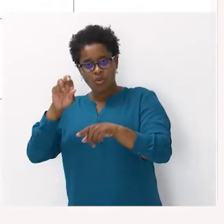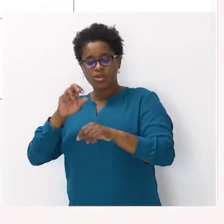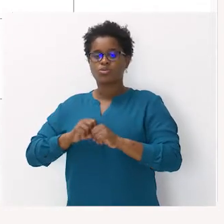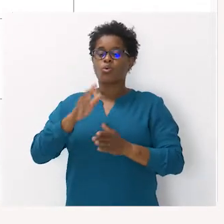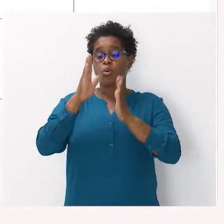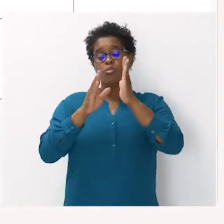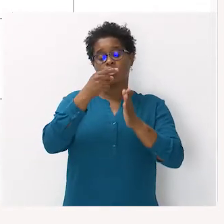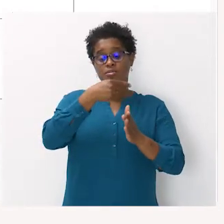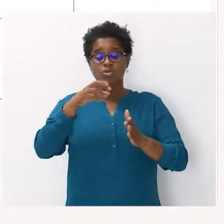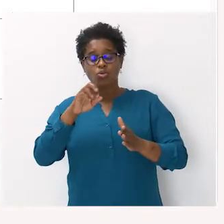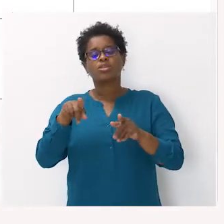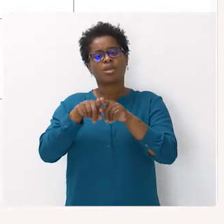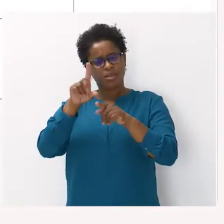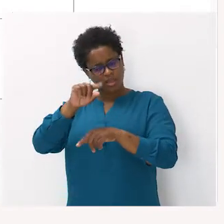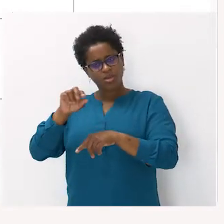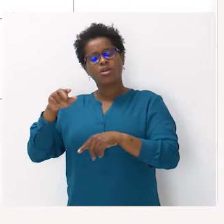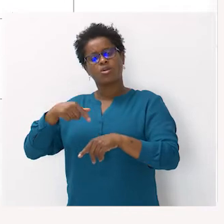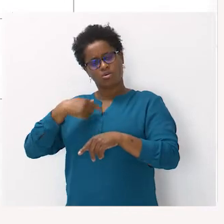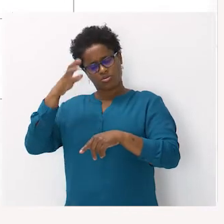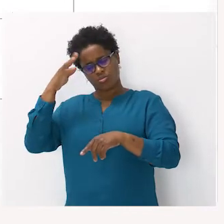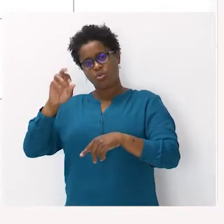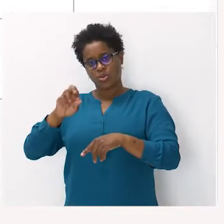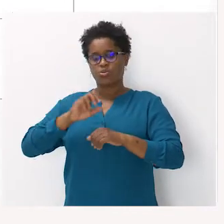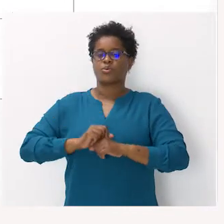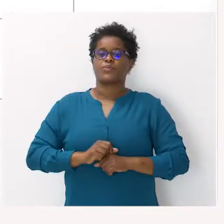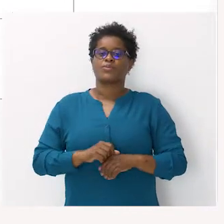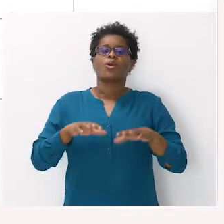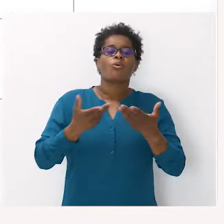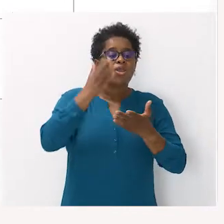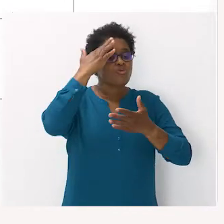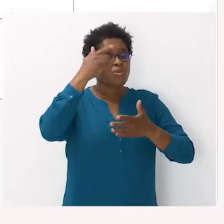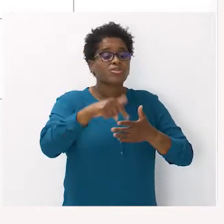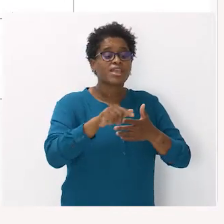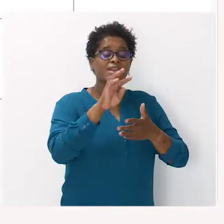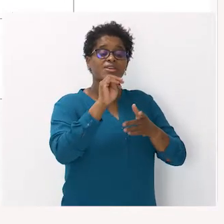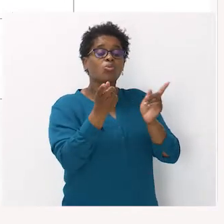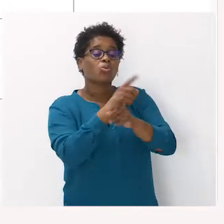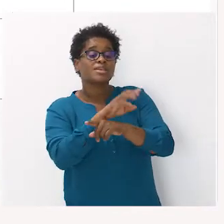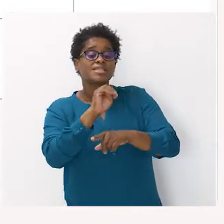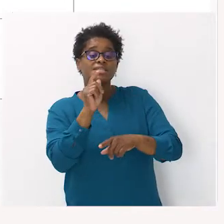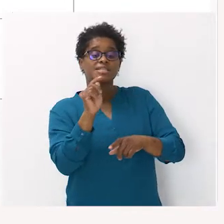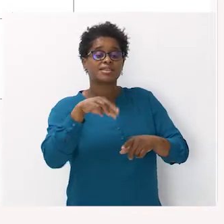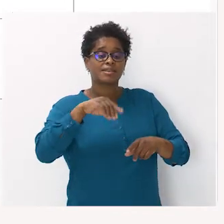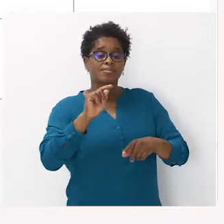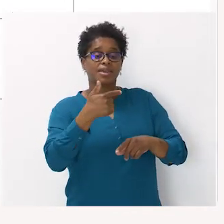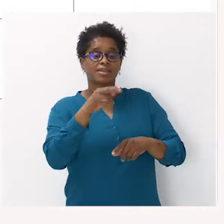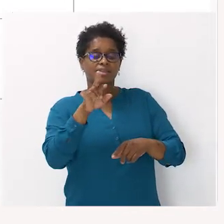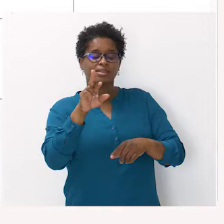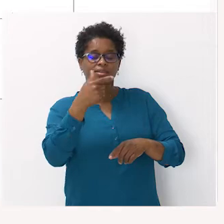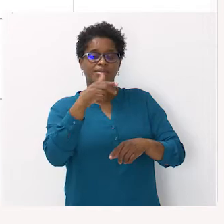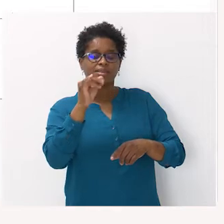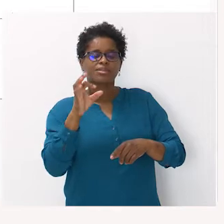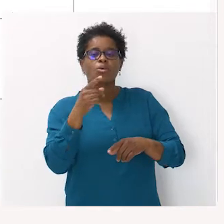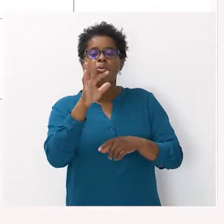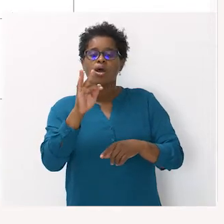O módulo de menos 8 é o próprio número 8. Qual é o número que tem simétrico? 4. É o